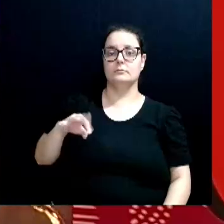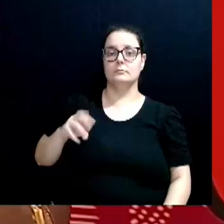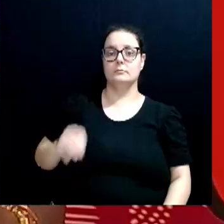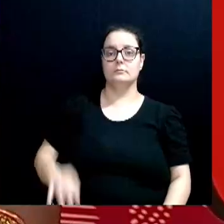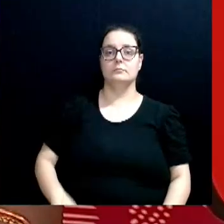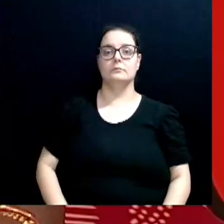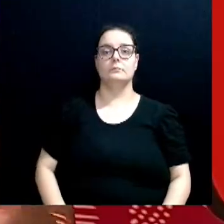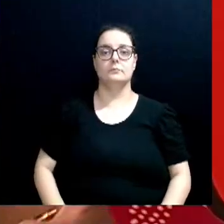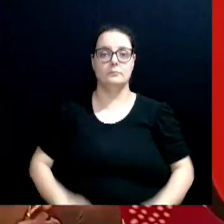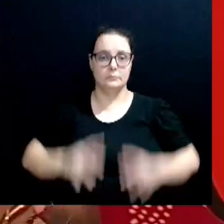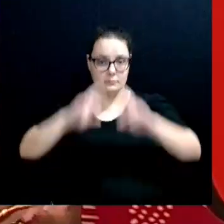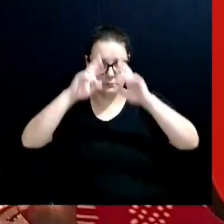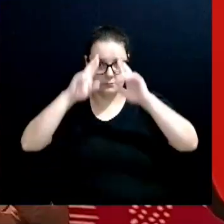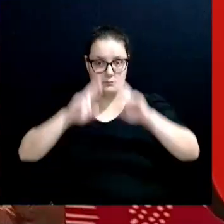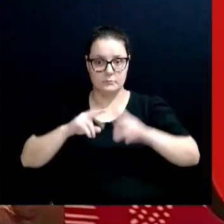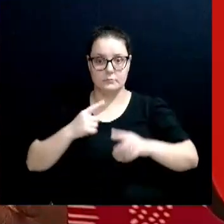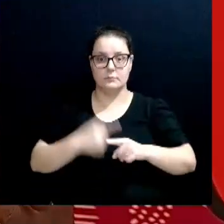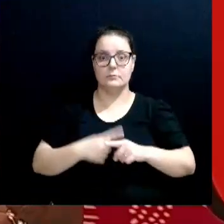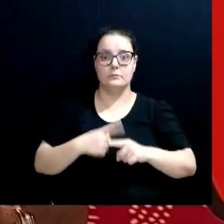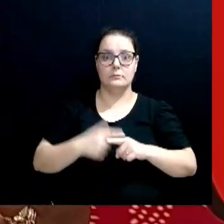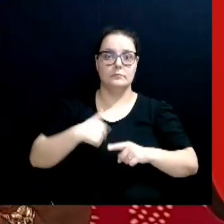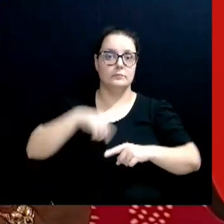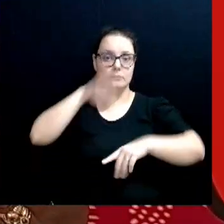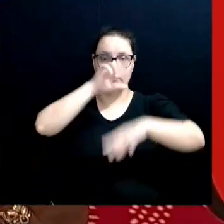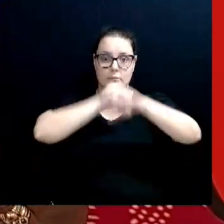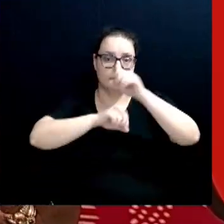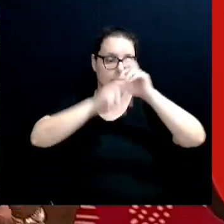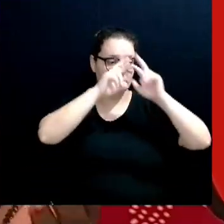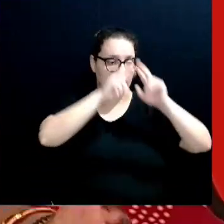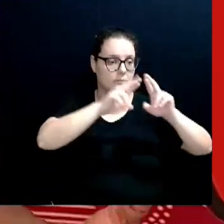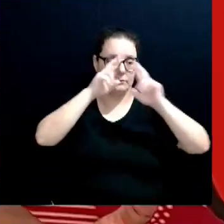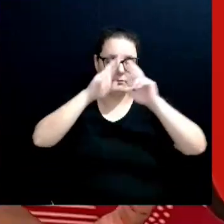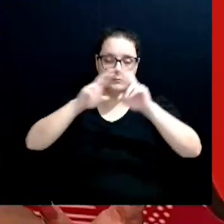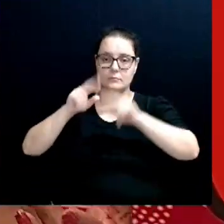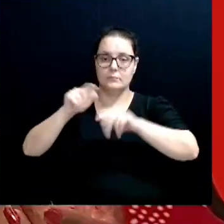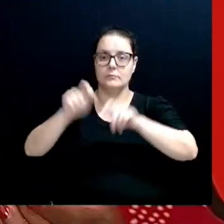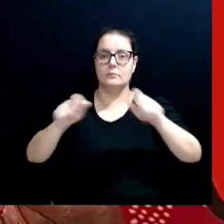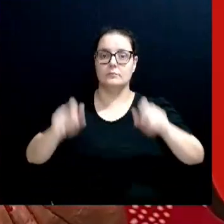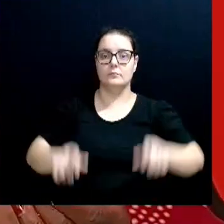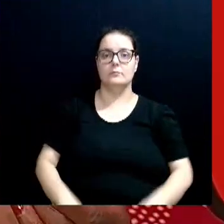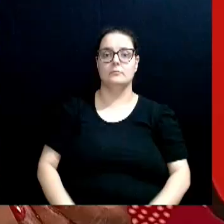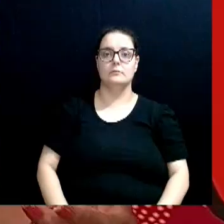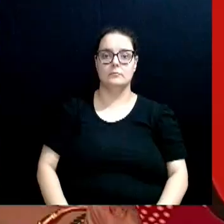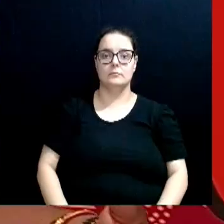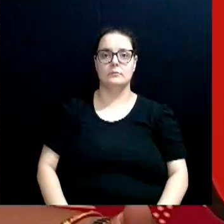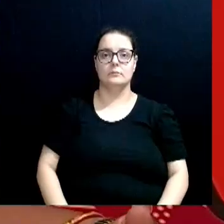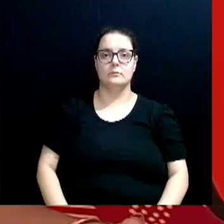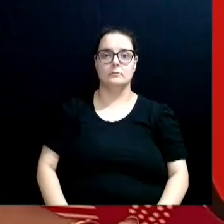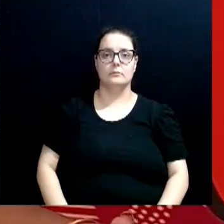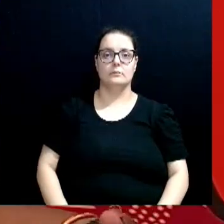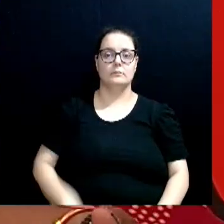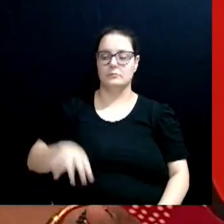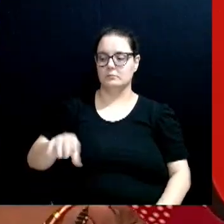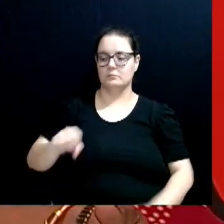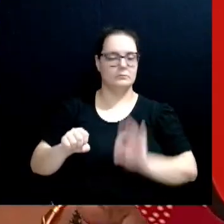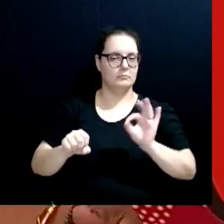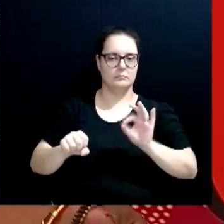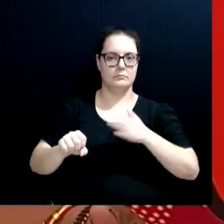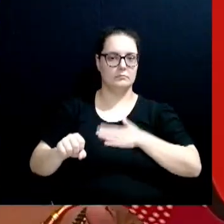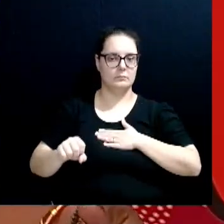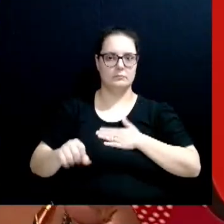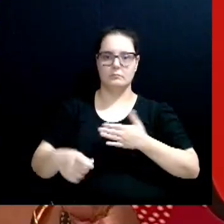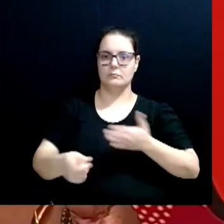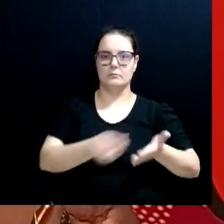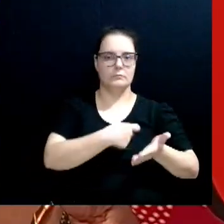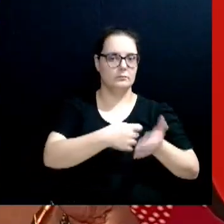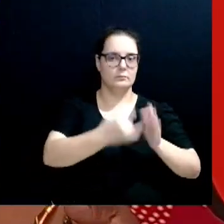respeito, porque eu aprendi a respeitar as pessoas. Eu não pego nada que não é meu, eu não assino documento que eu